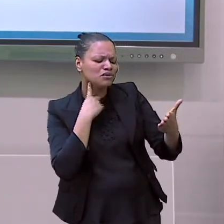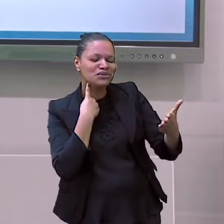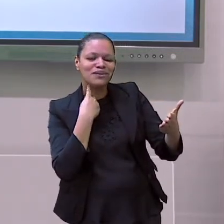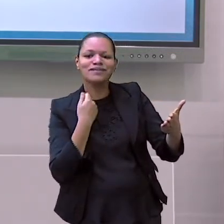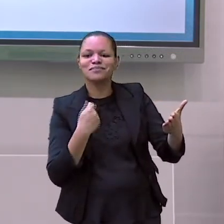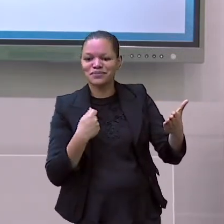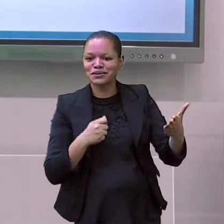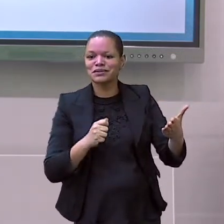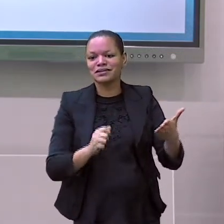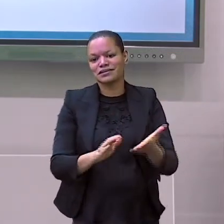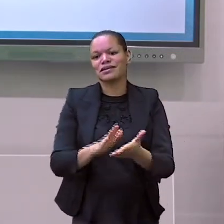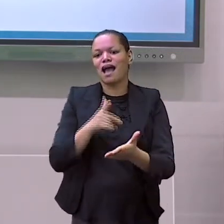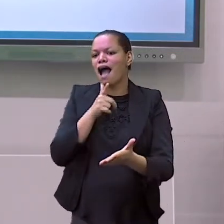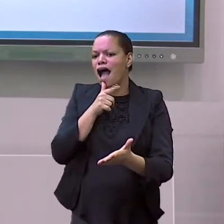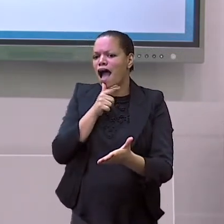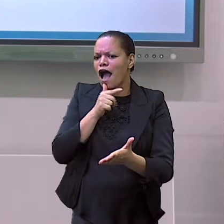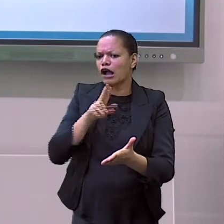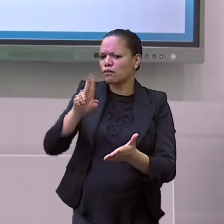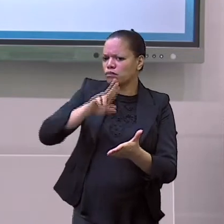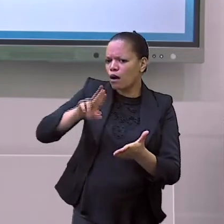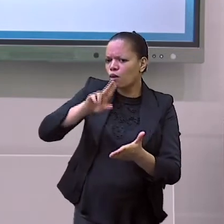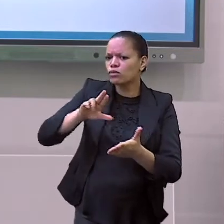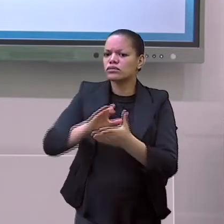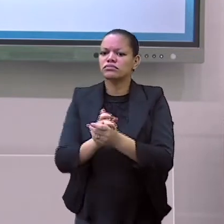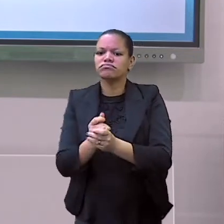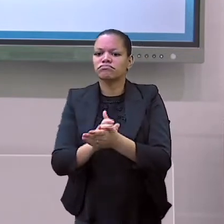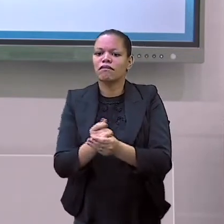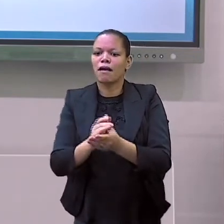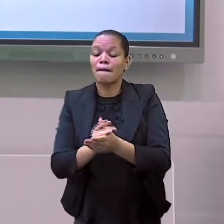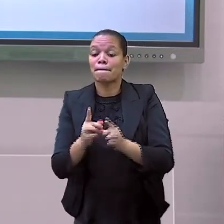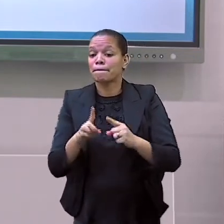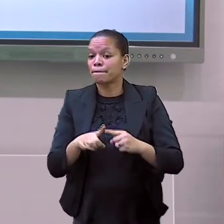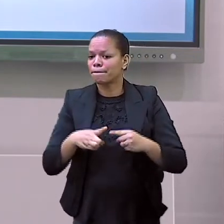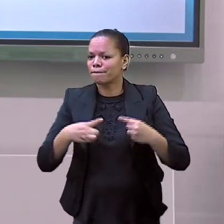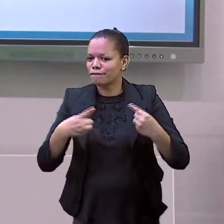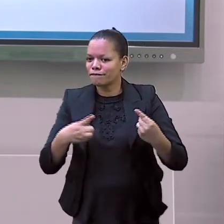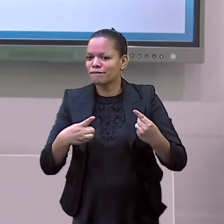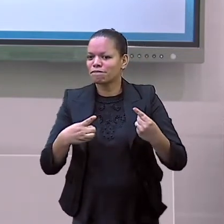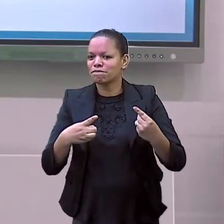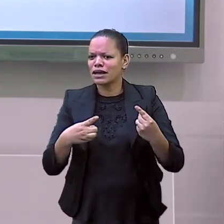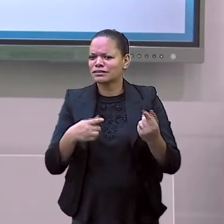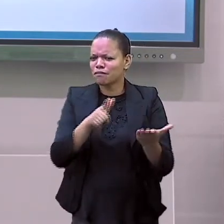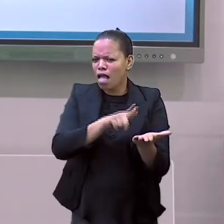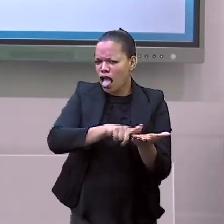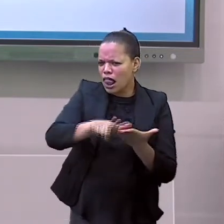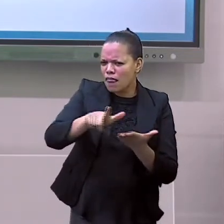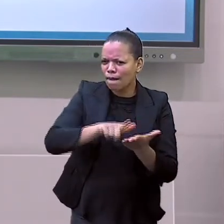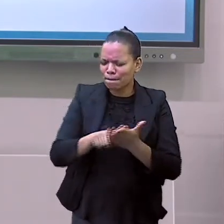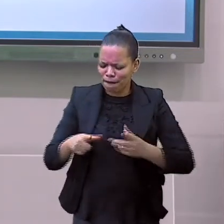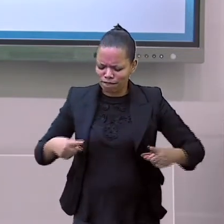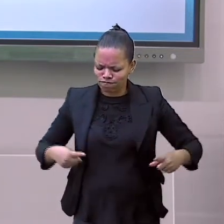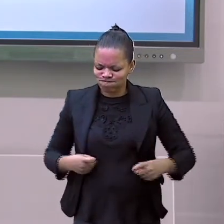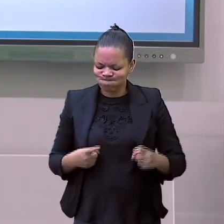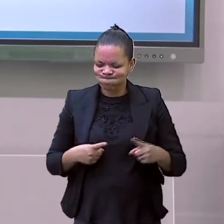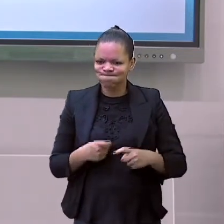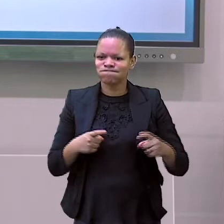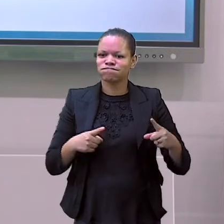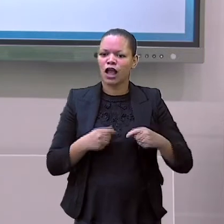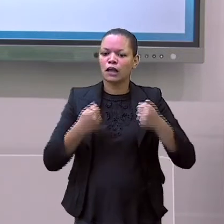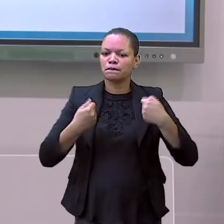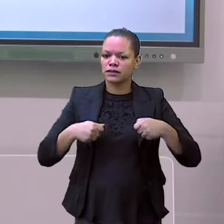aquela limpeza geral, é bom usar o sabão, que o sabão ele é antibacteriano.